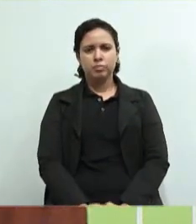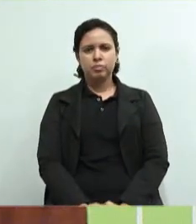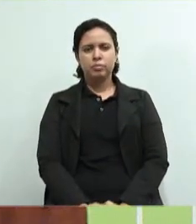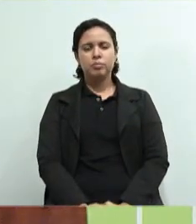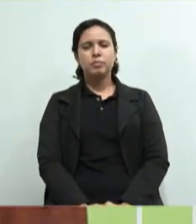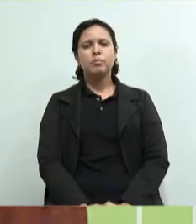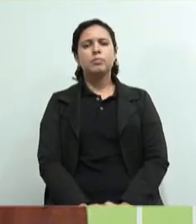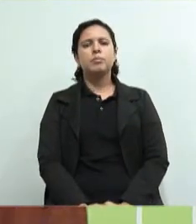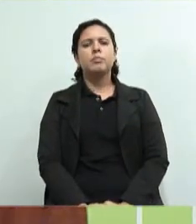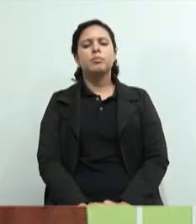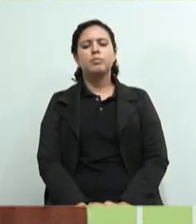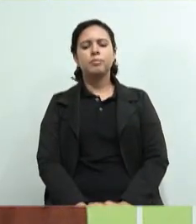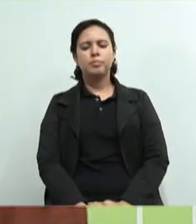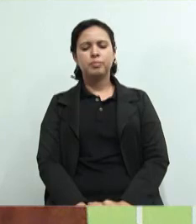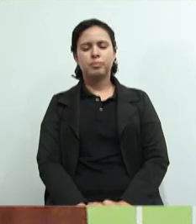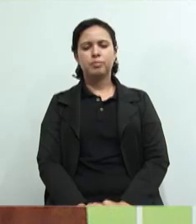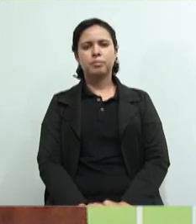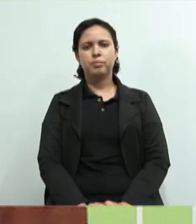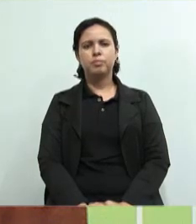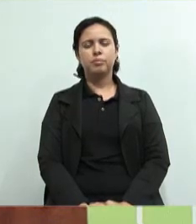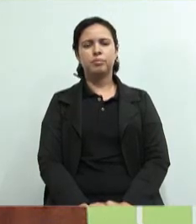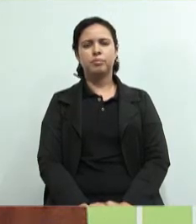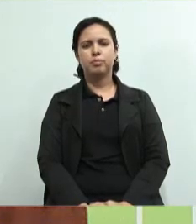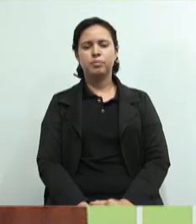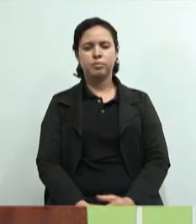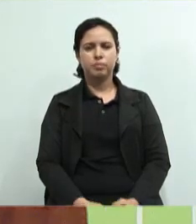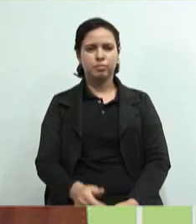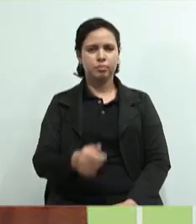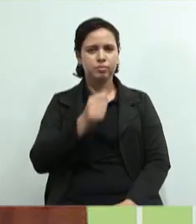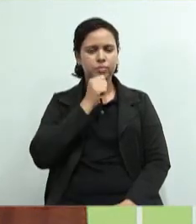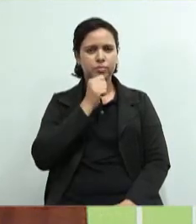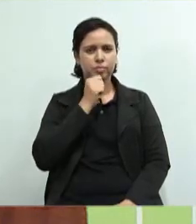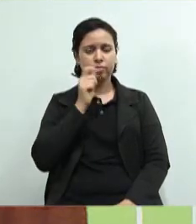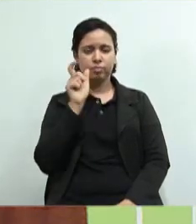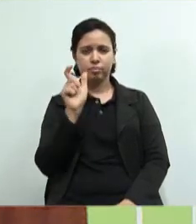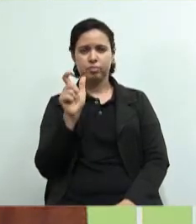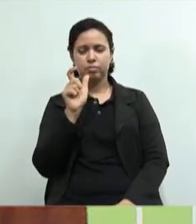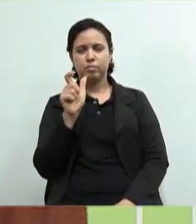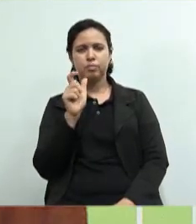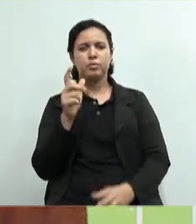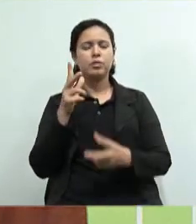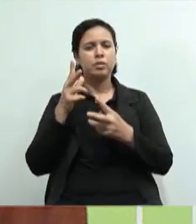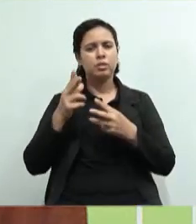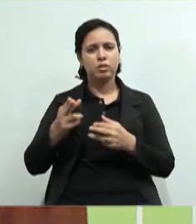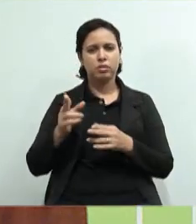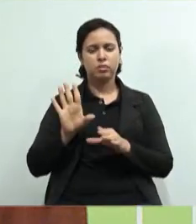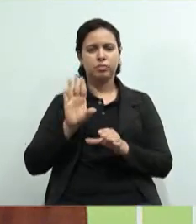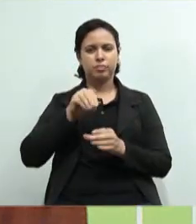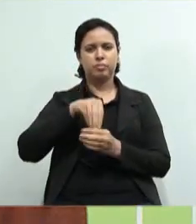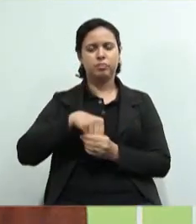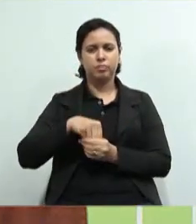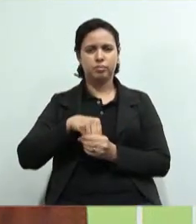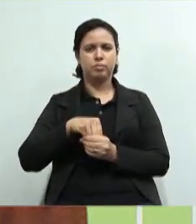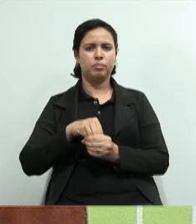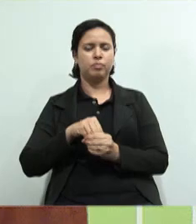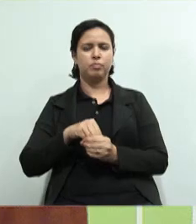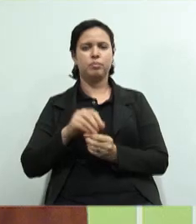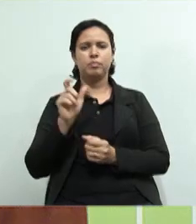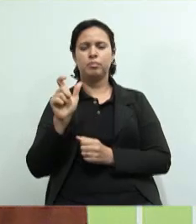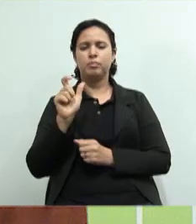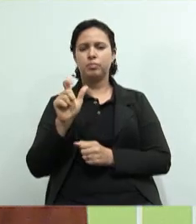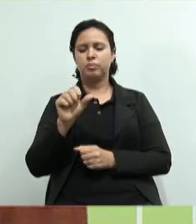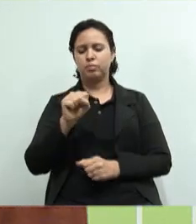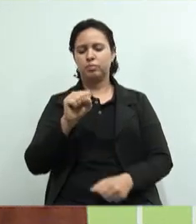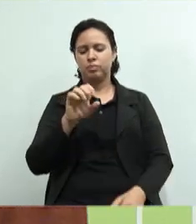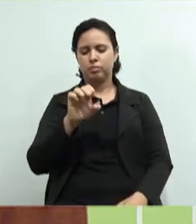uma palavra equivalente no português, foi introduzida a palavra senso na frente para todas